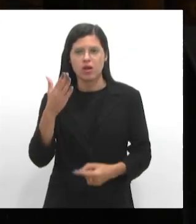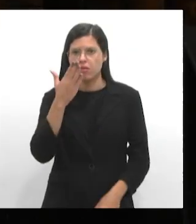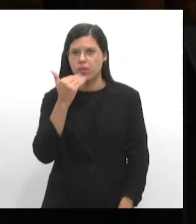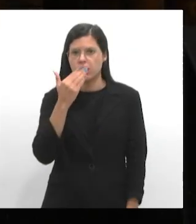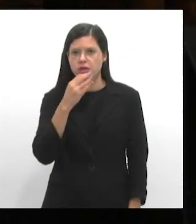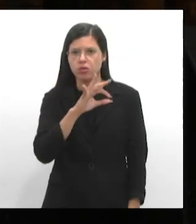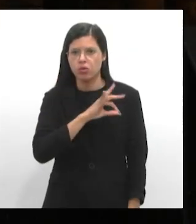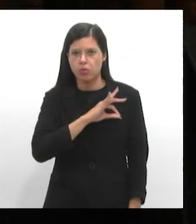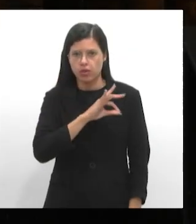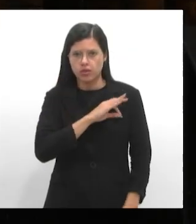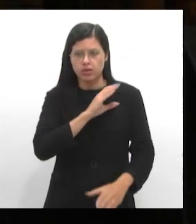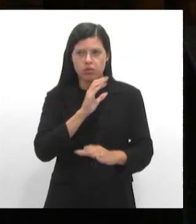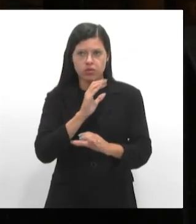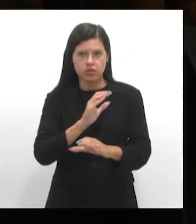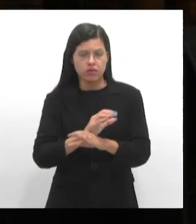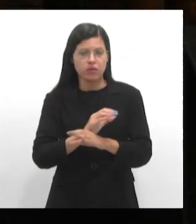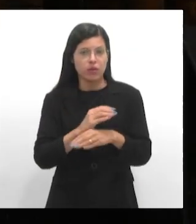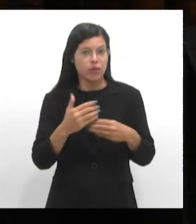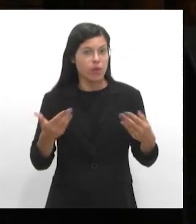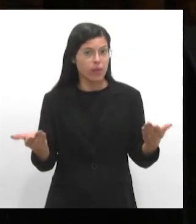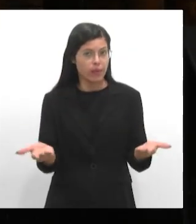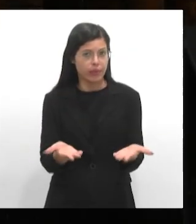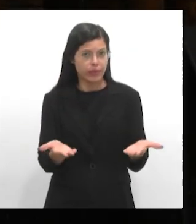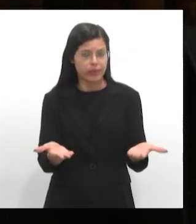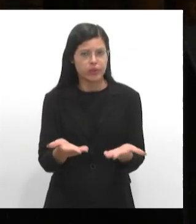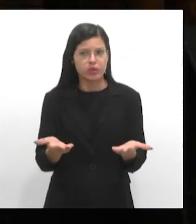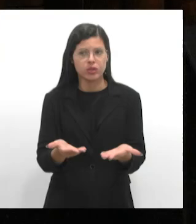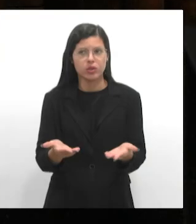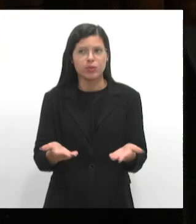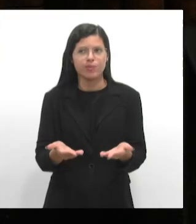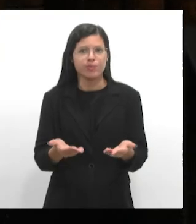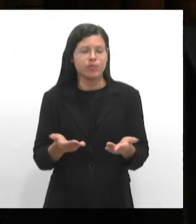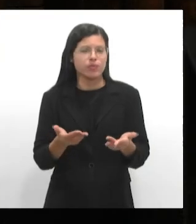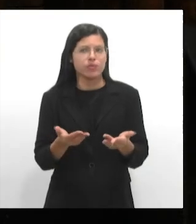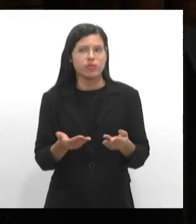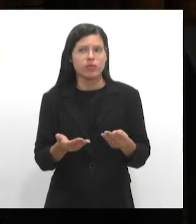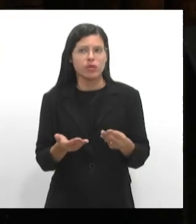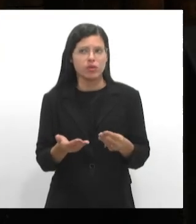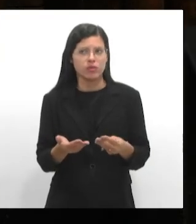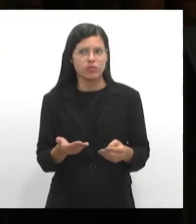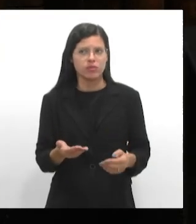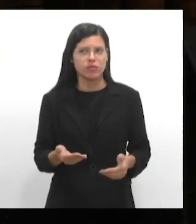policial civil. E hoje, o noticiário